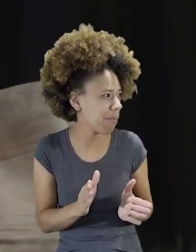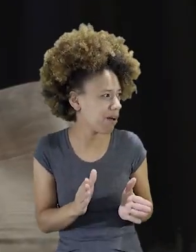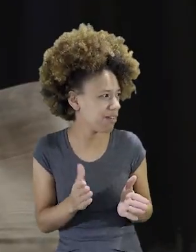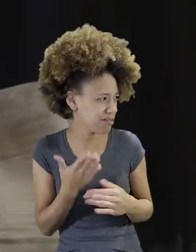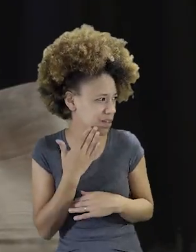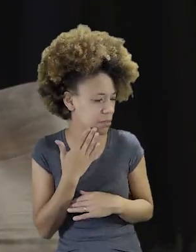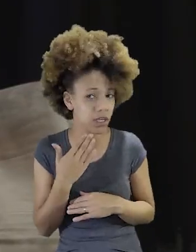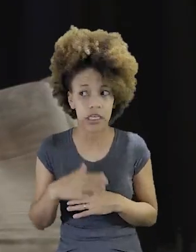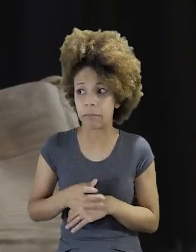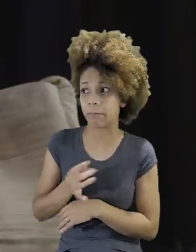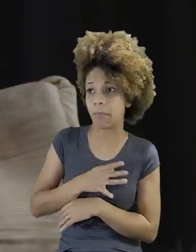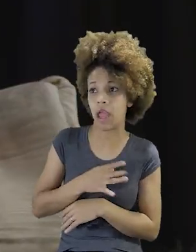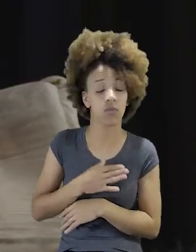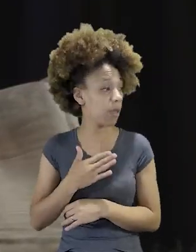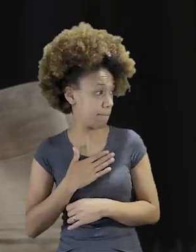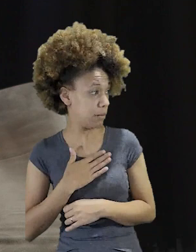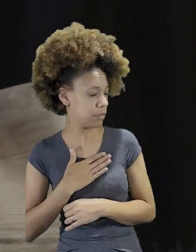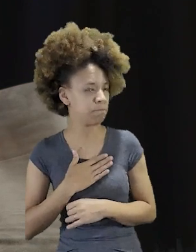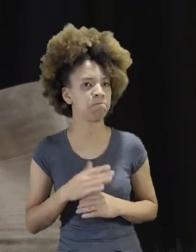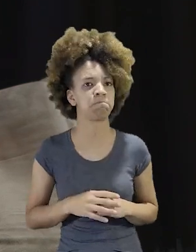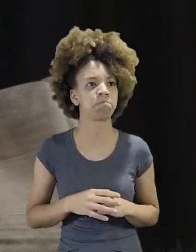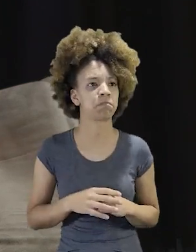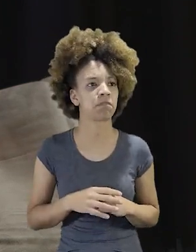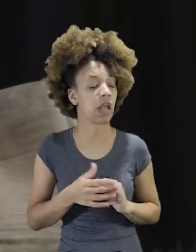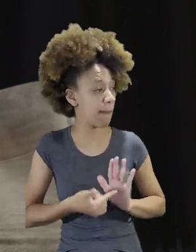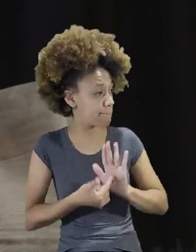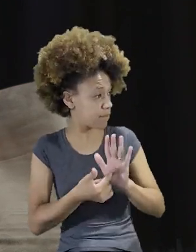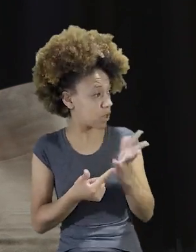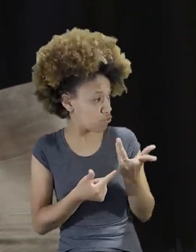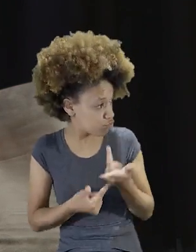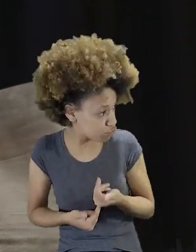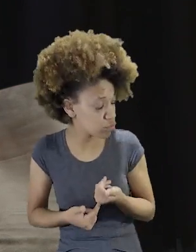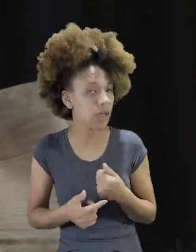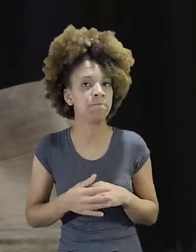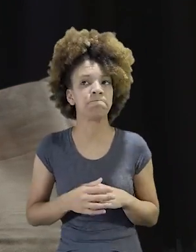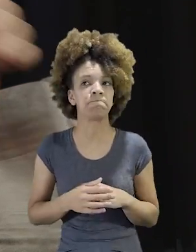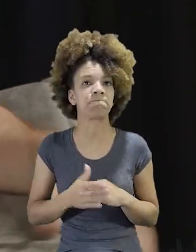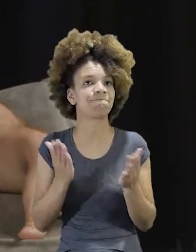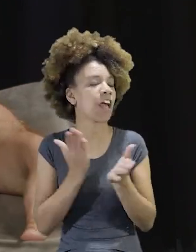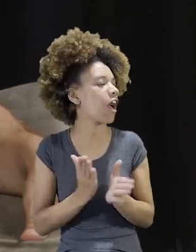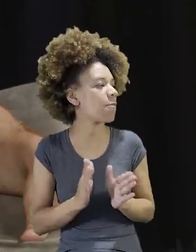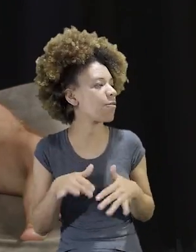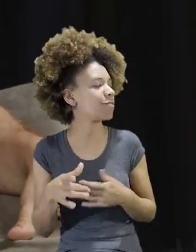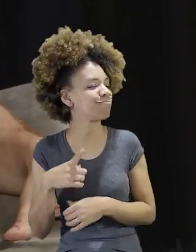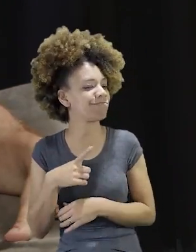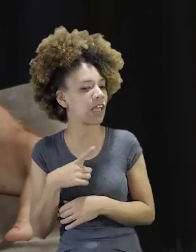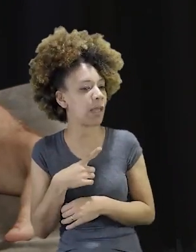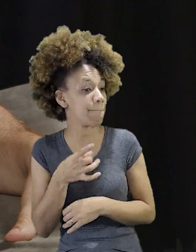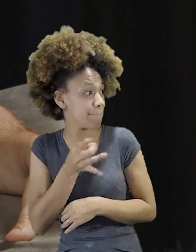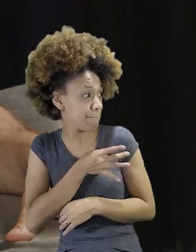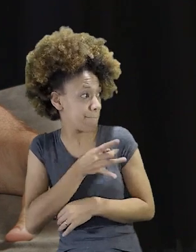a histeria de verdade morre e aí todo mundo fica com medo e aí para mim cara a a manifestação artística ela